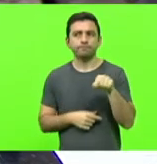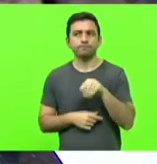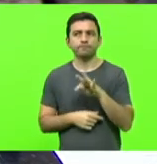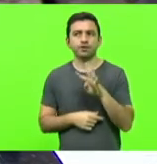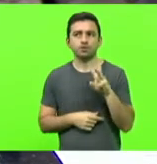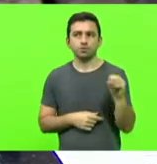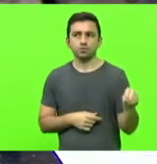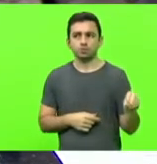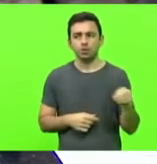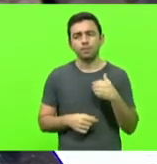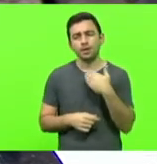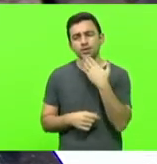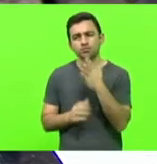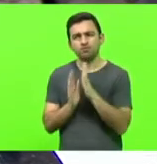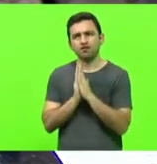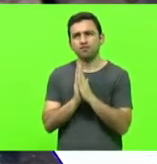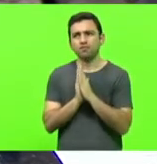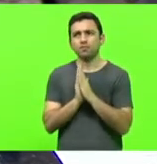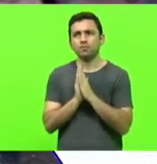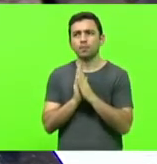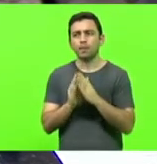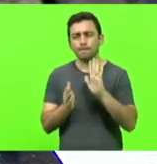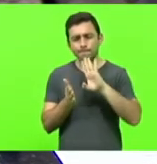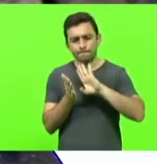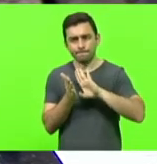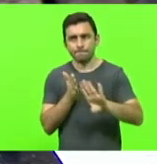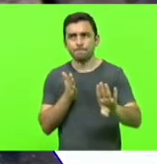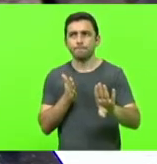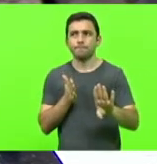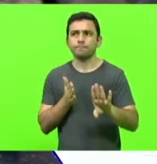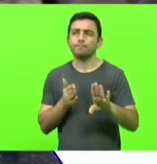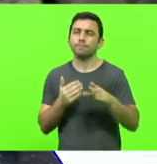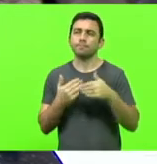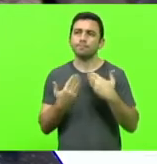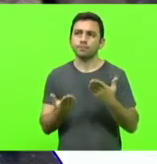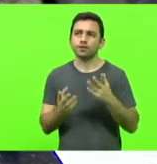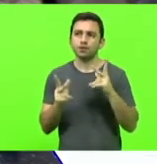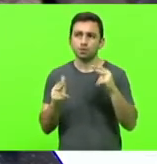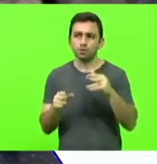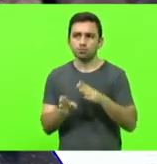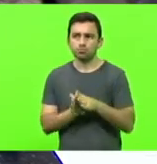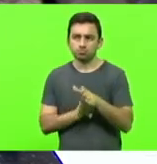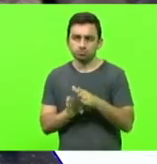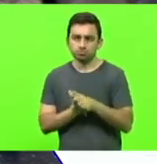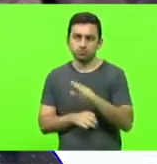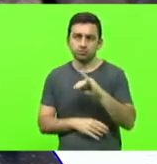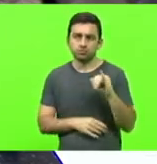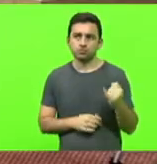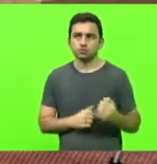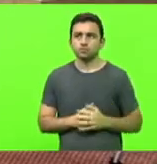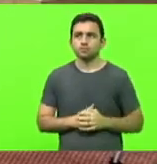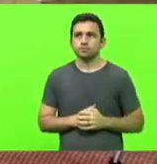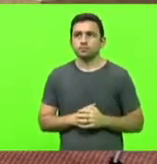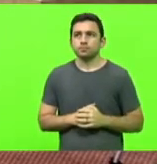que esse Parlamento possa derrubar o veto conforme orientou a CCJ desta Casa. Muito obrigado.